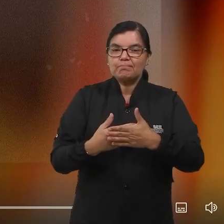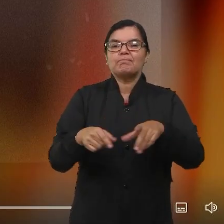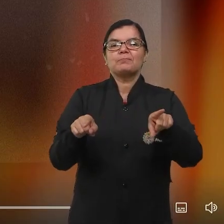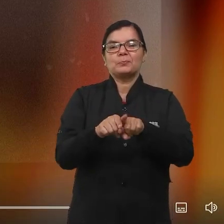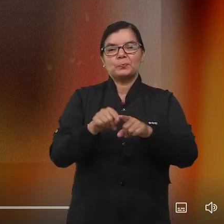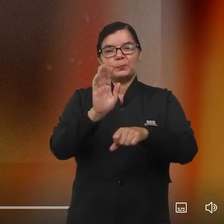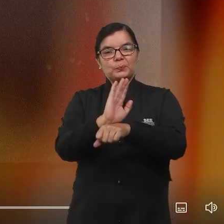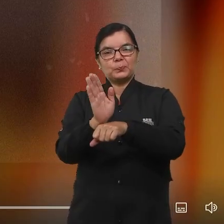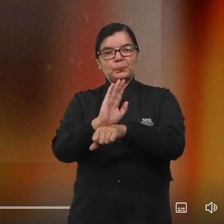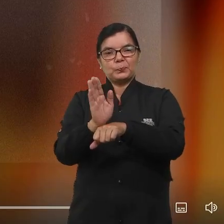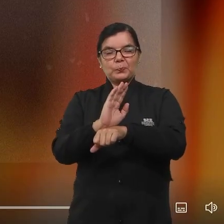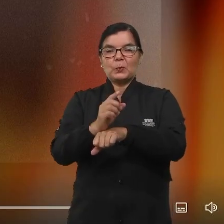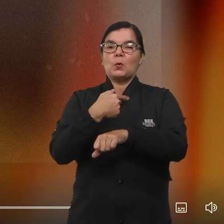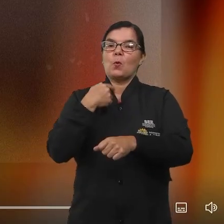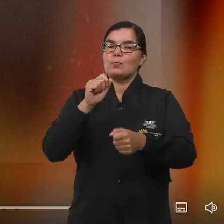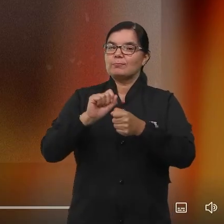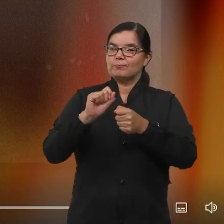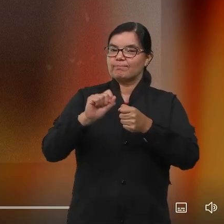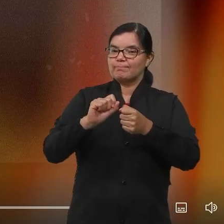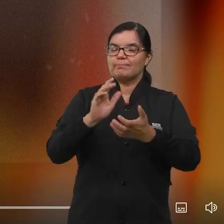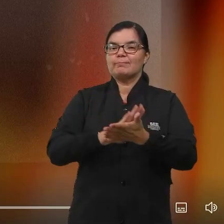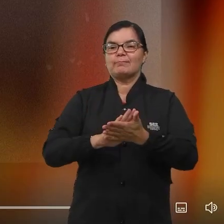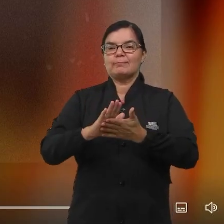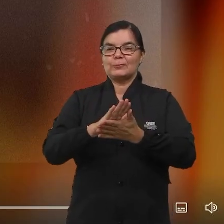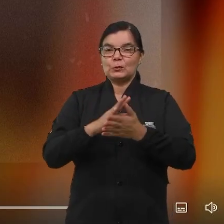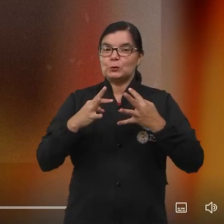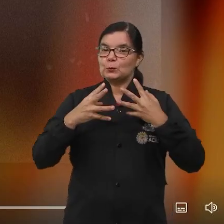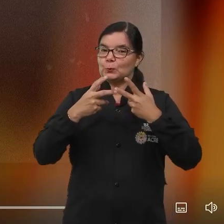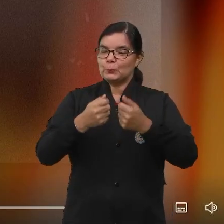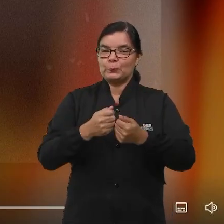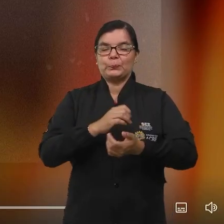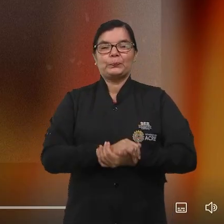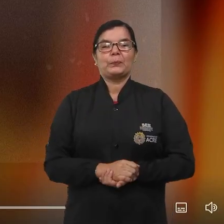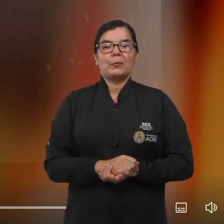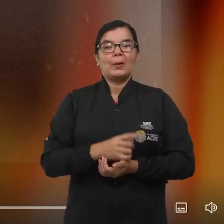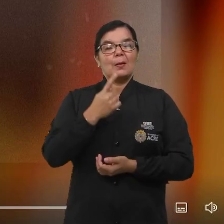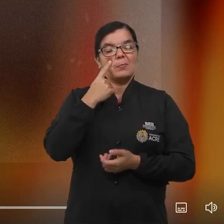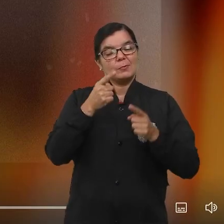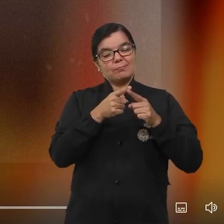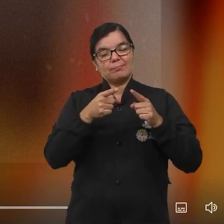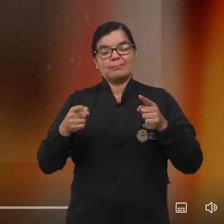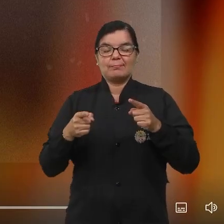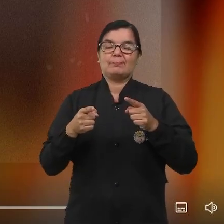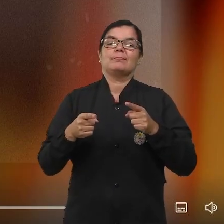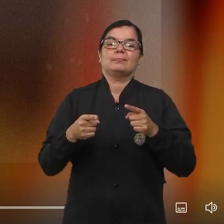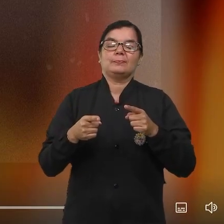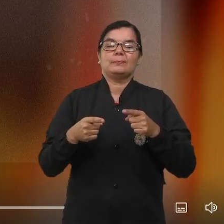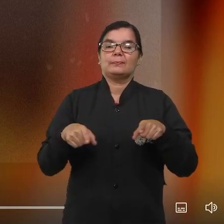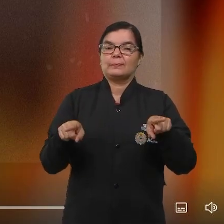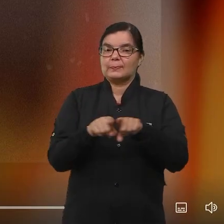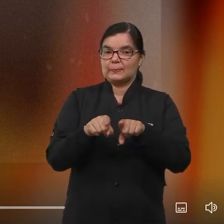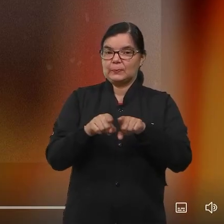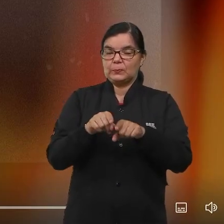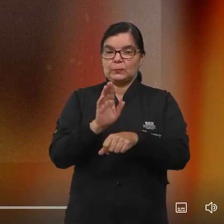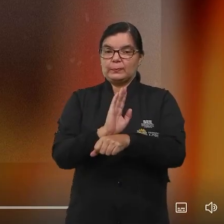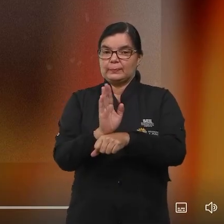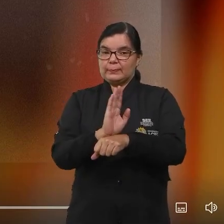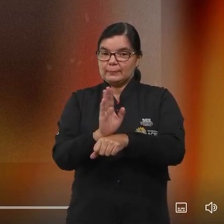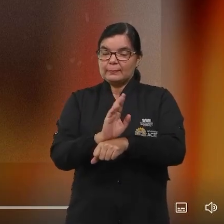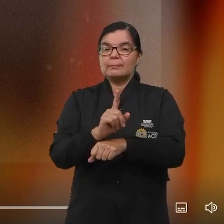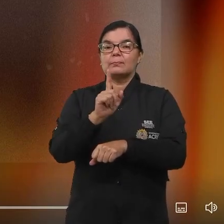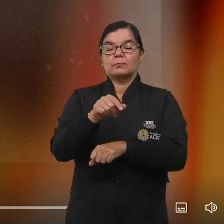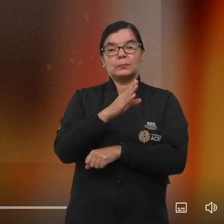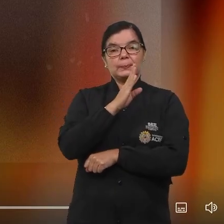no cinema como produtora. Então, nesse período aí, ao mesmo tempo que o cinema